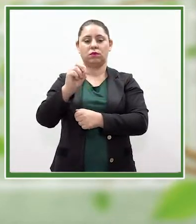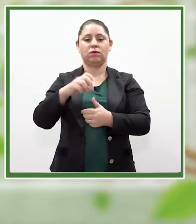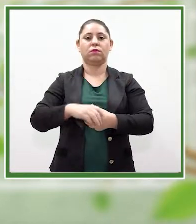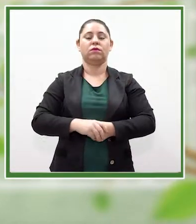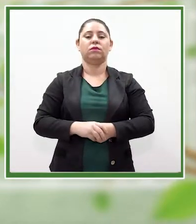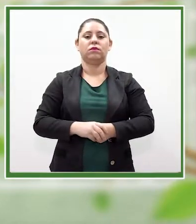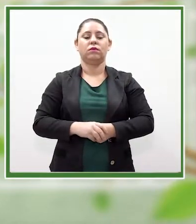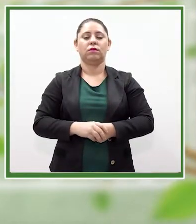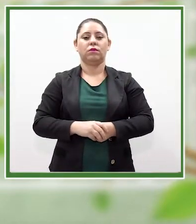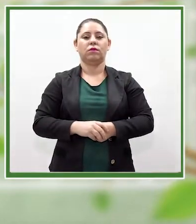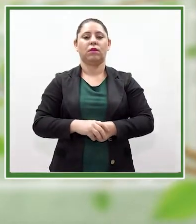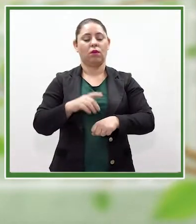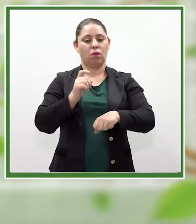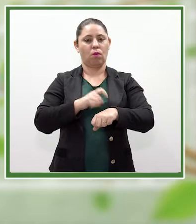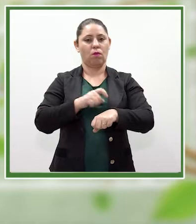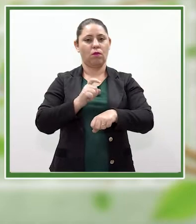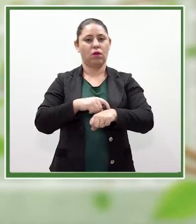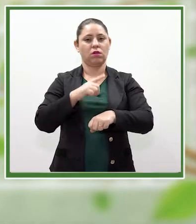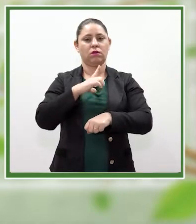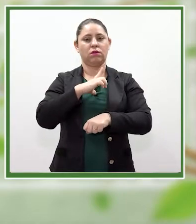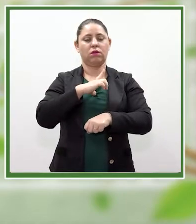em 2050.